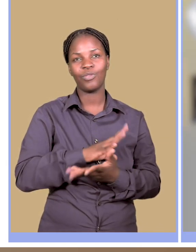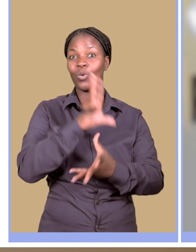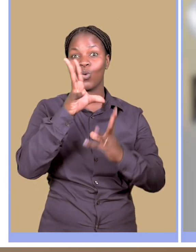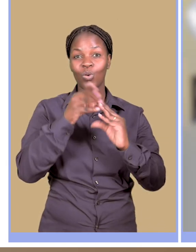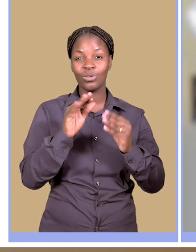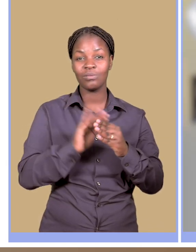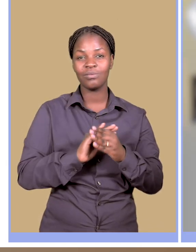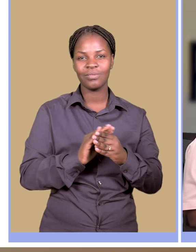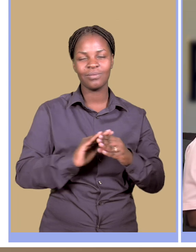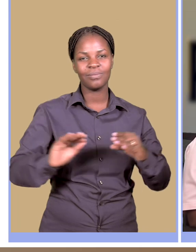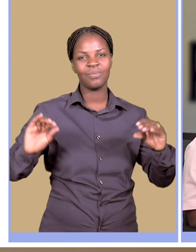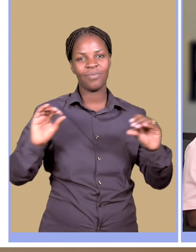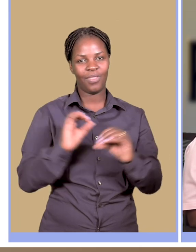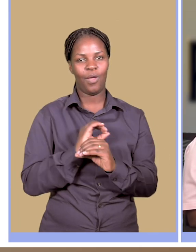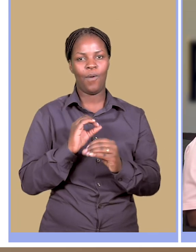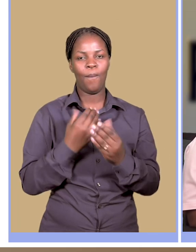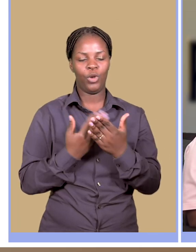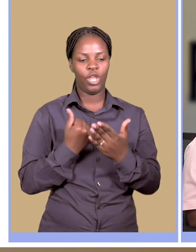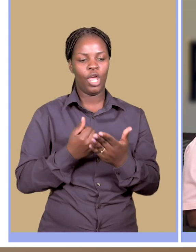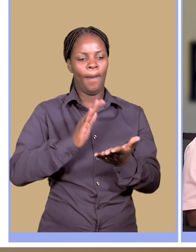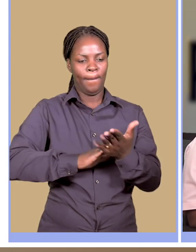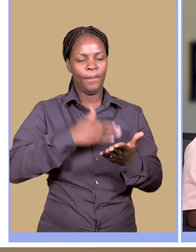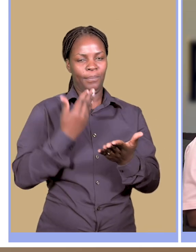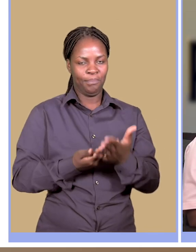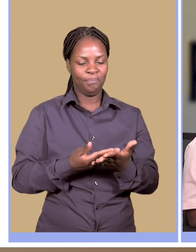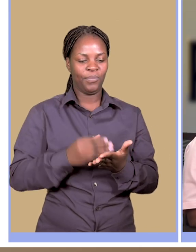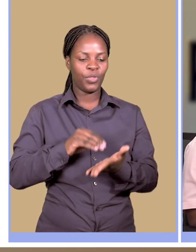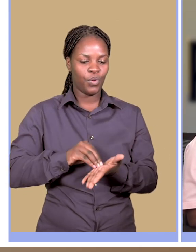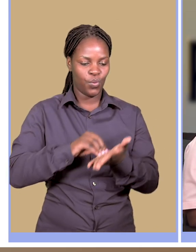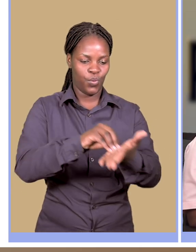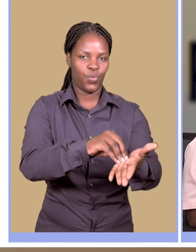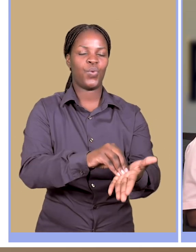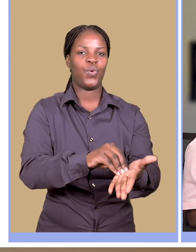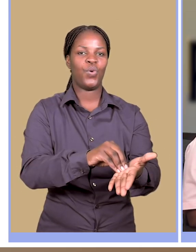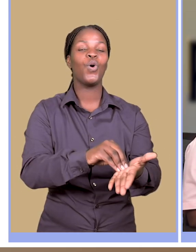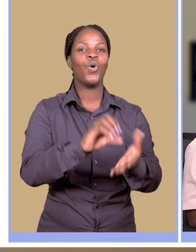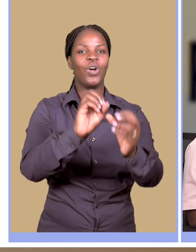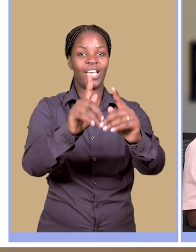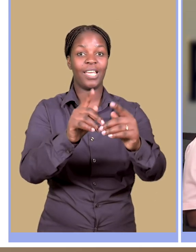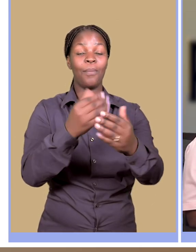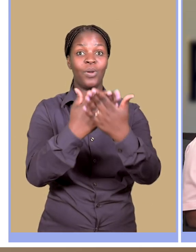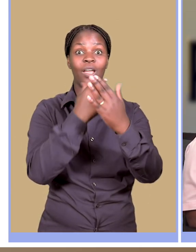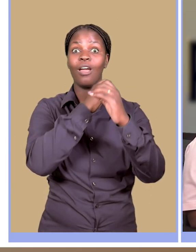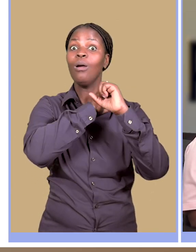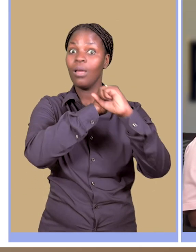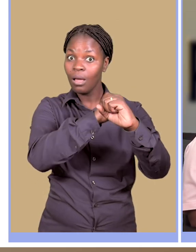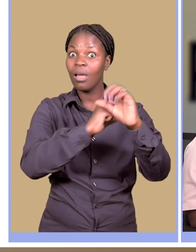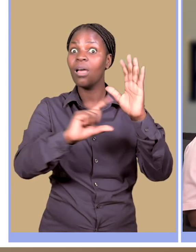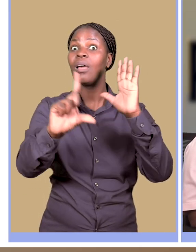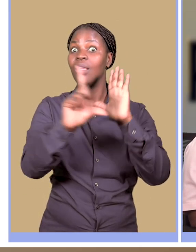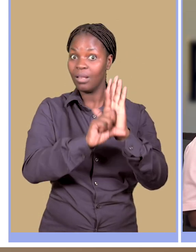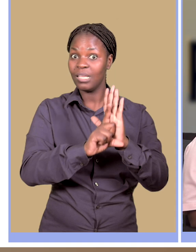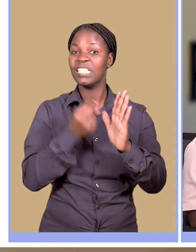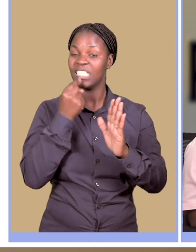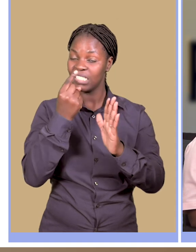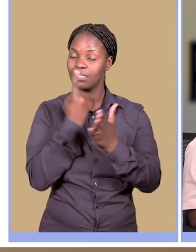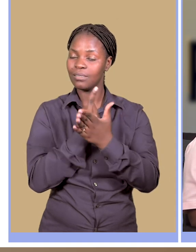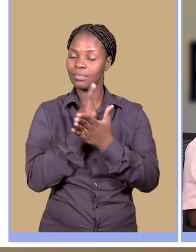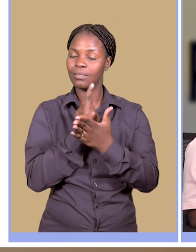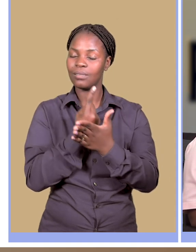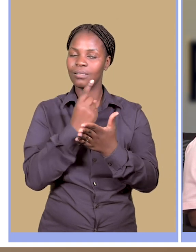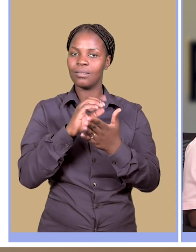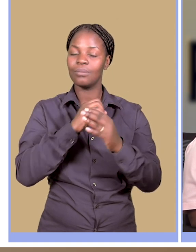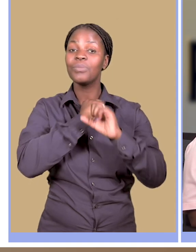Portanto, mesmo colocando intérprete de língua de sinais, que é importante, é obrigatório, é de lei, portanto pela convenção e por